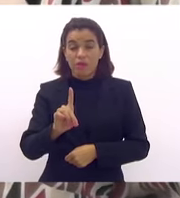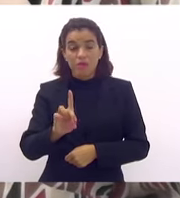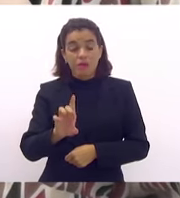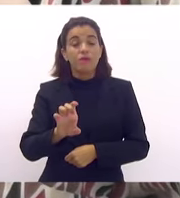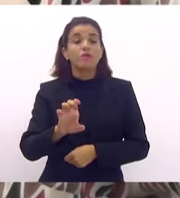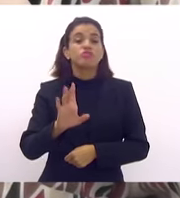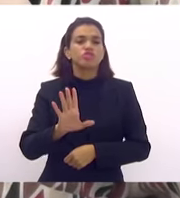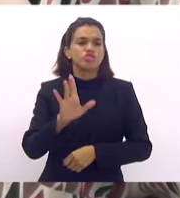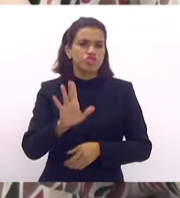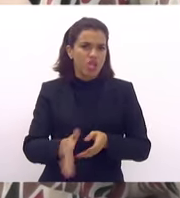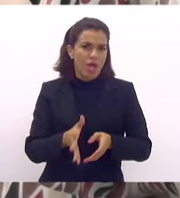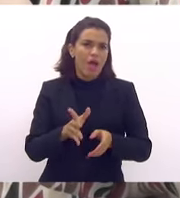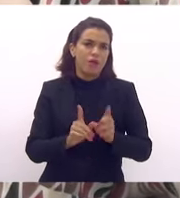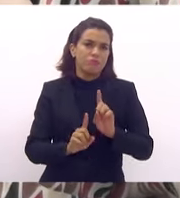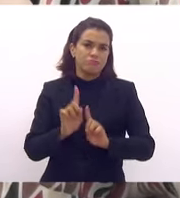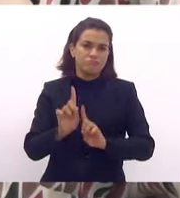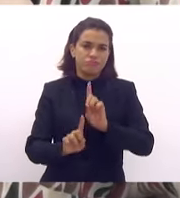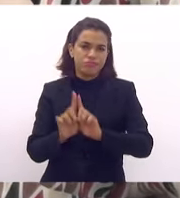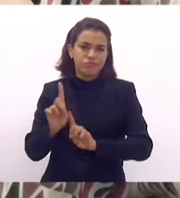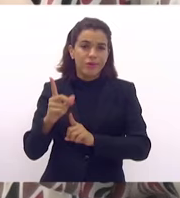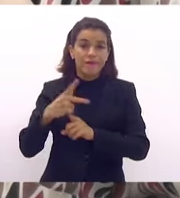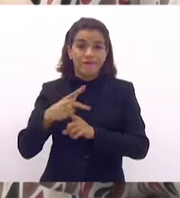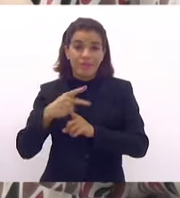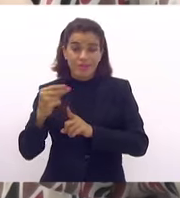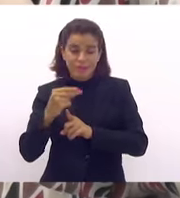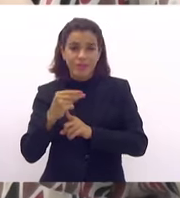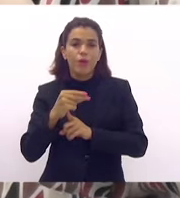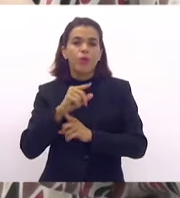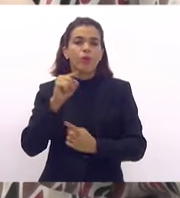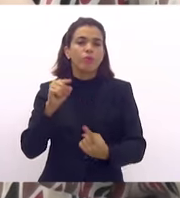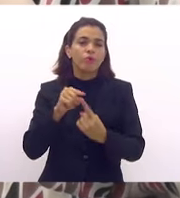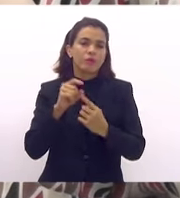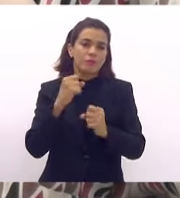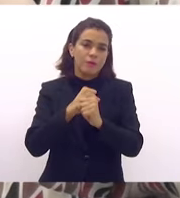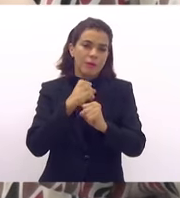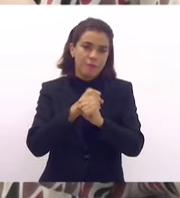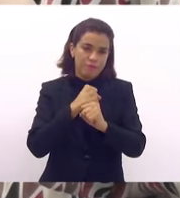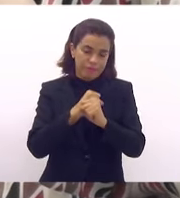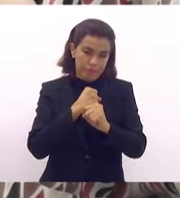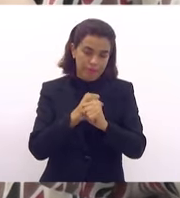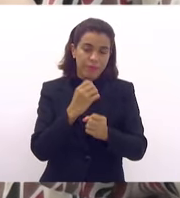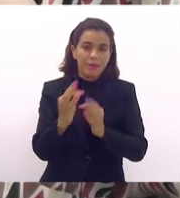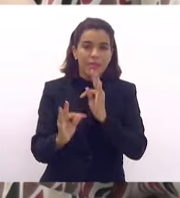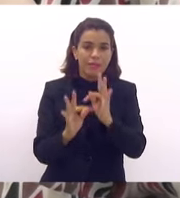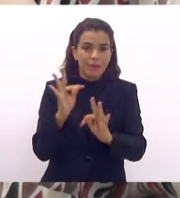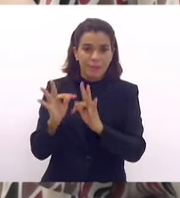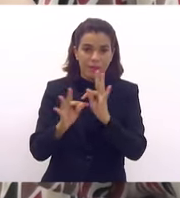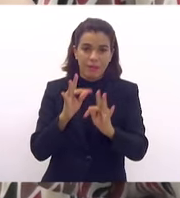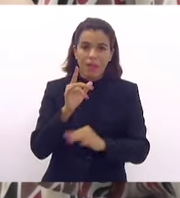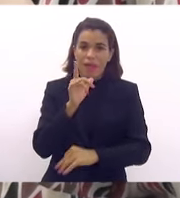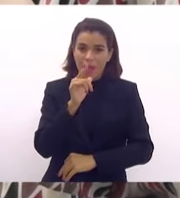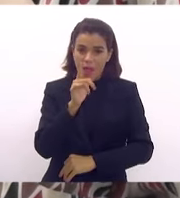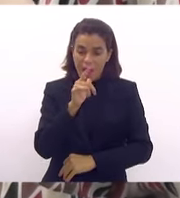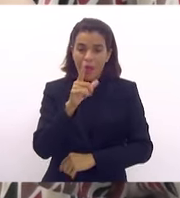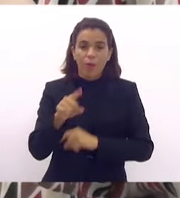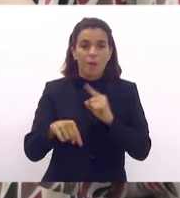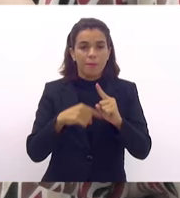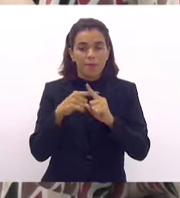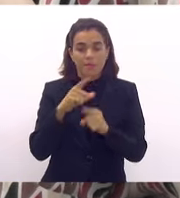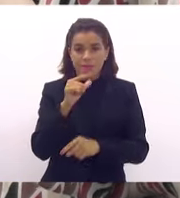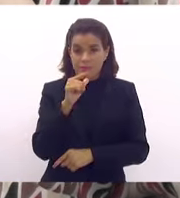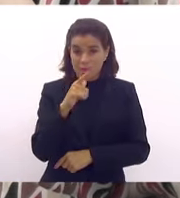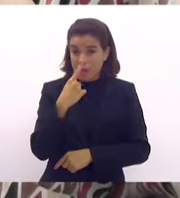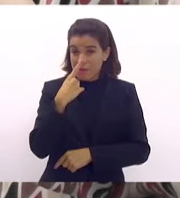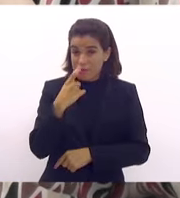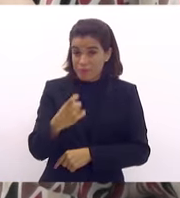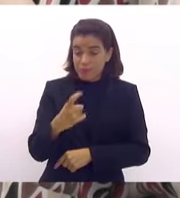para fazer águas pluviais e pavimentação, ou seja, não entra o tratamento de esgoto. Só que aquela localidade ali, ela é